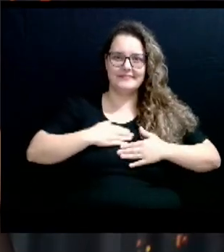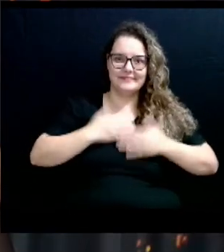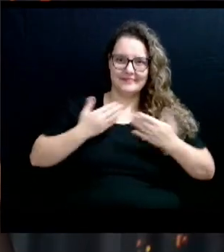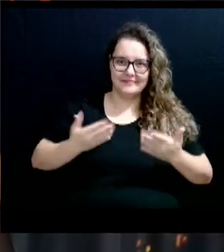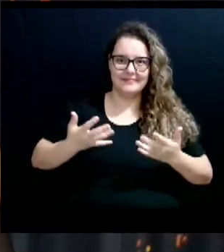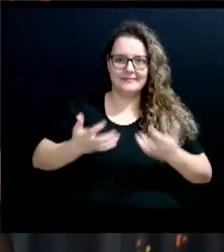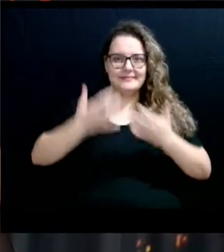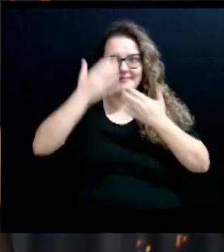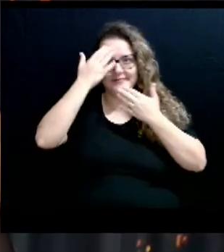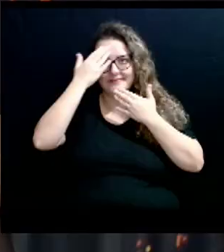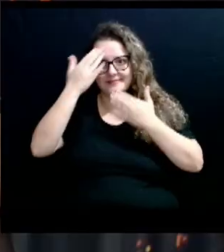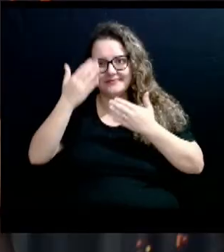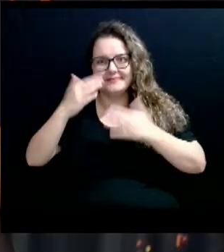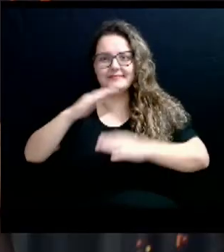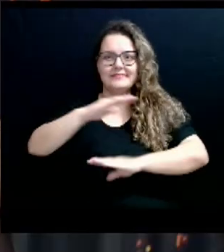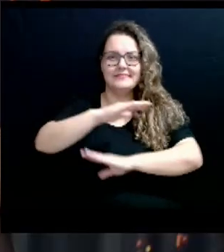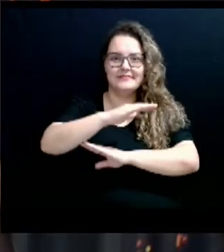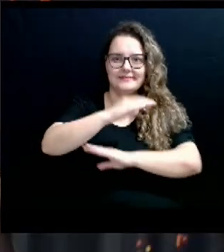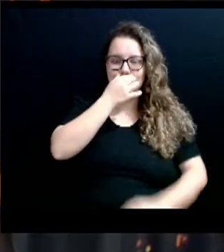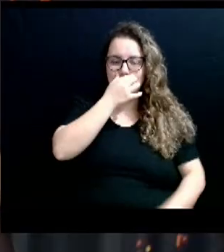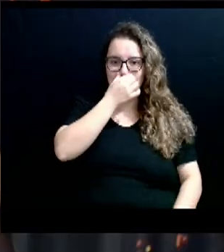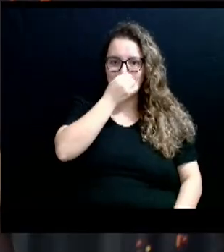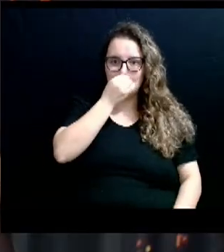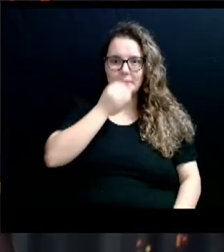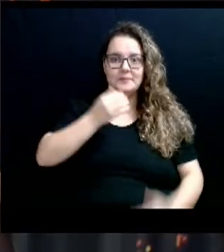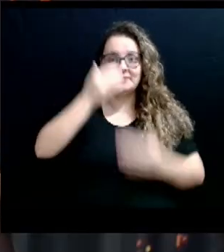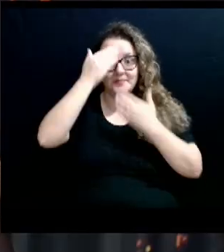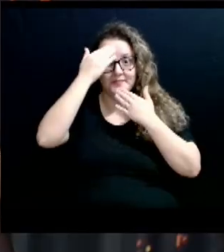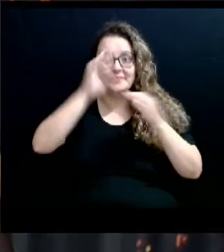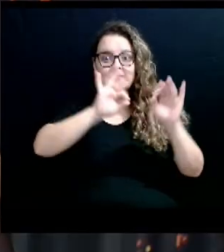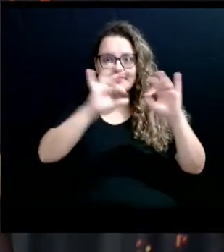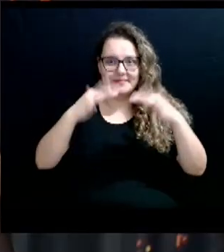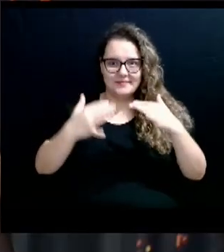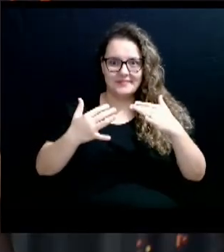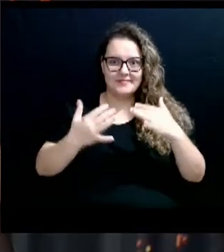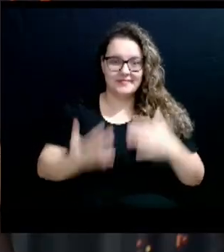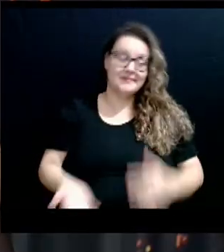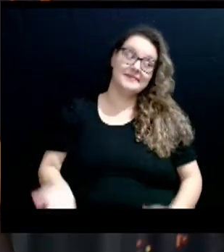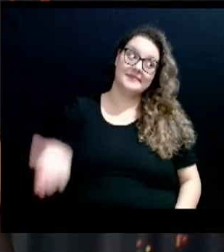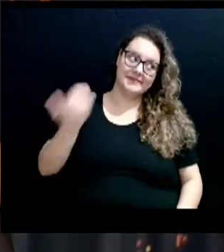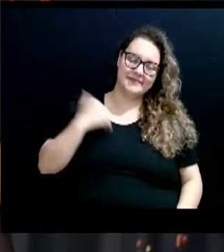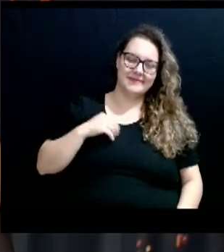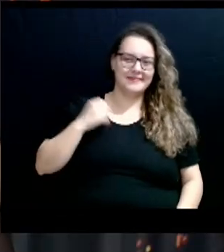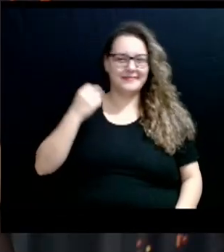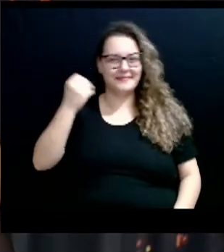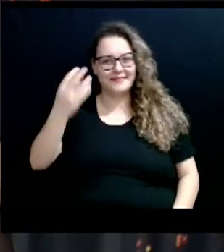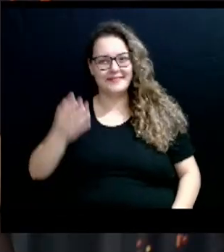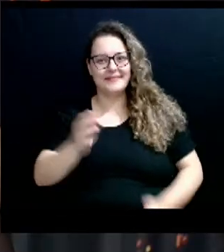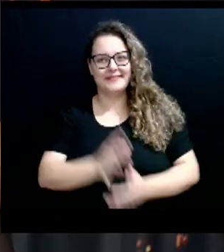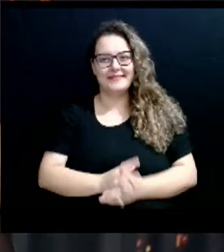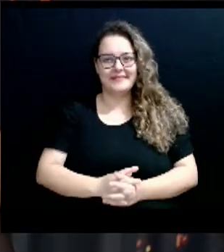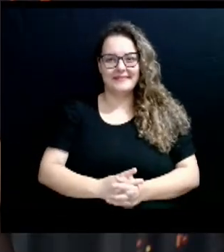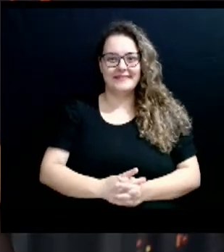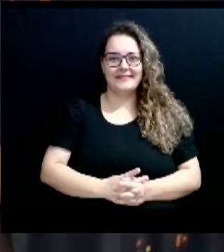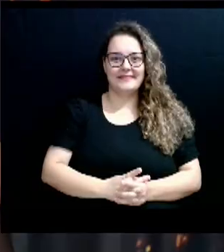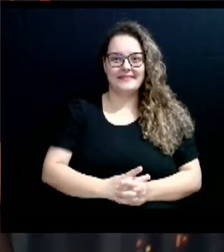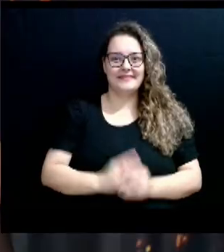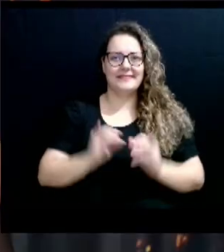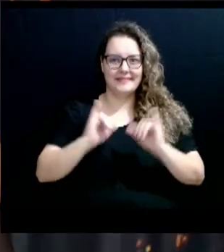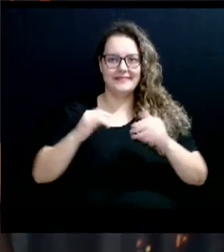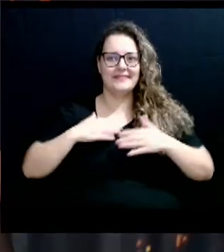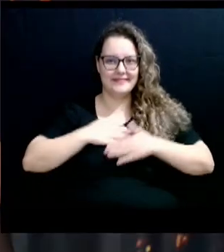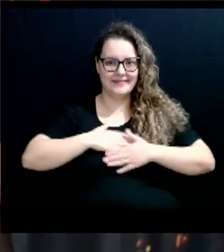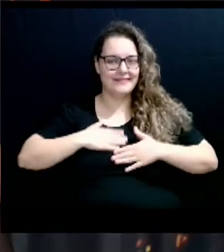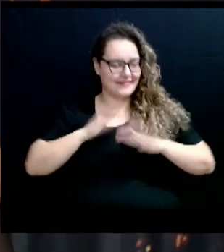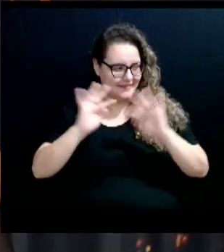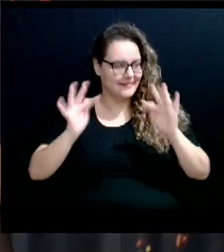da Câmara, agradecer quem está com a gente e vai embarcar nessa jornada e dizer que eu estou muito feliz, muito grata e,